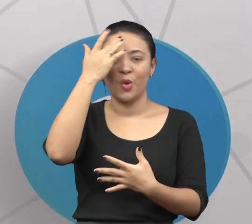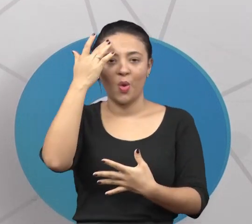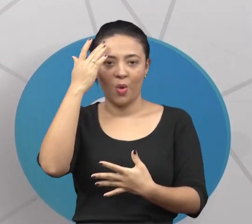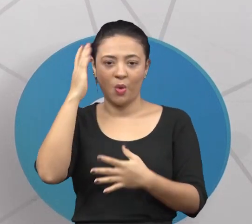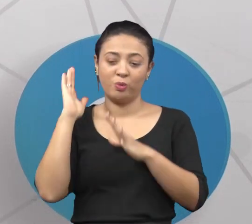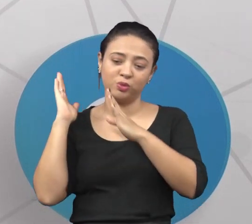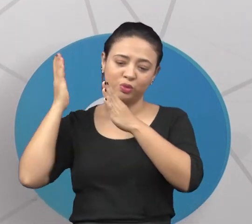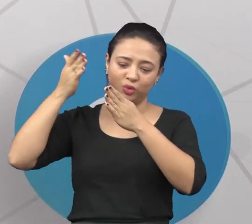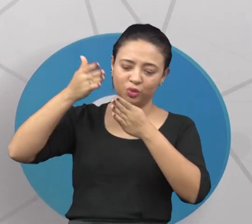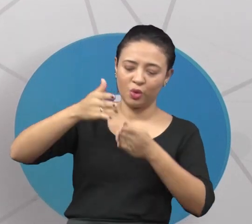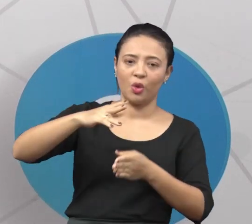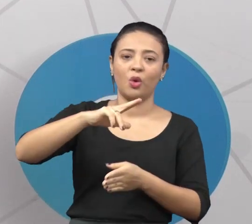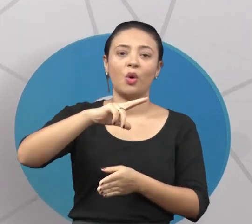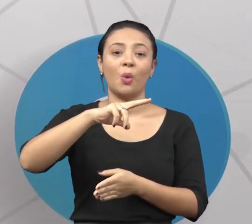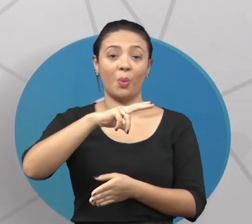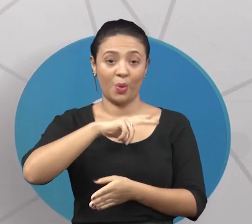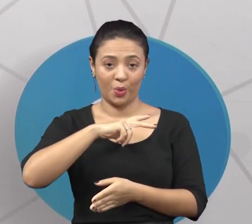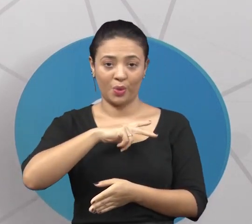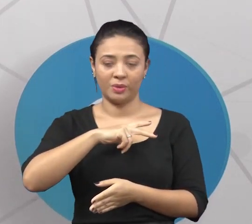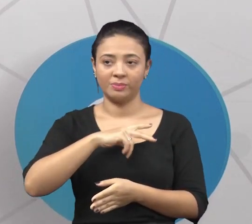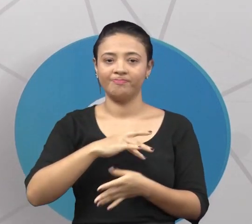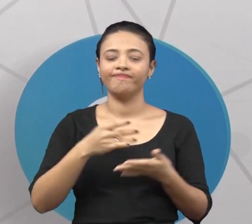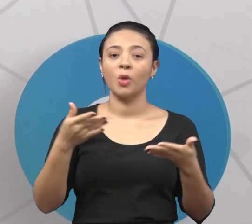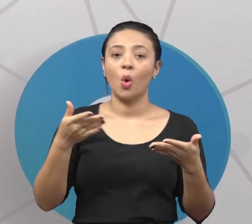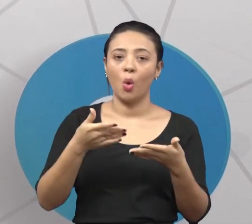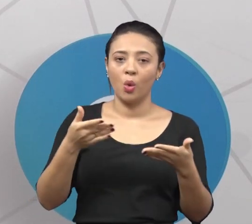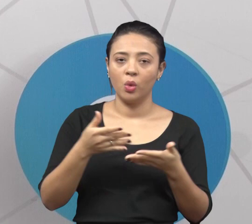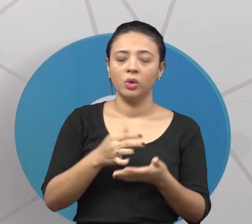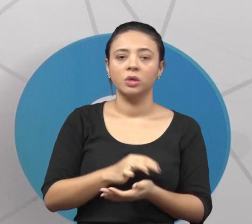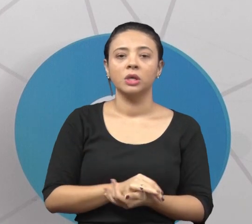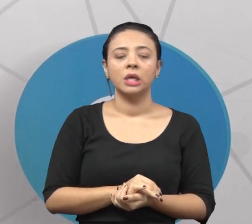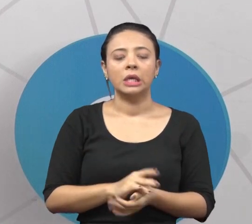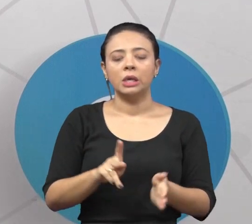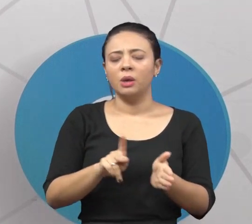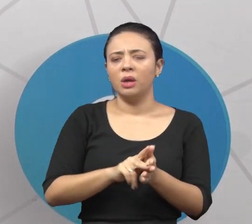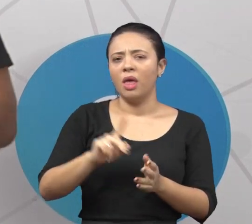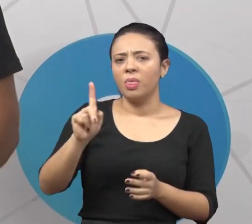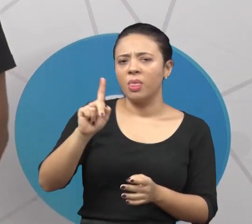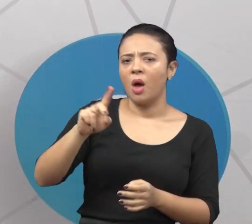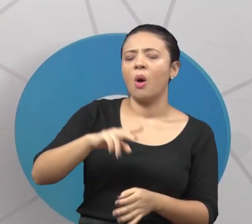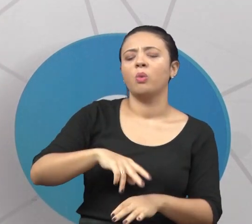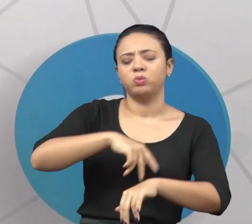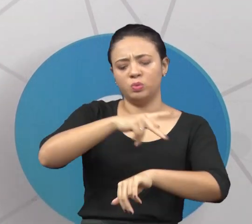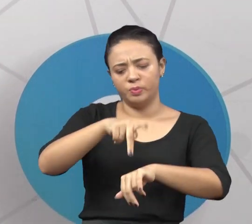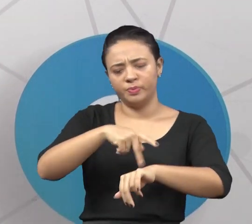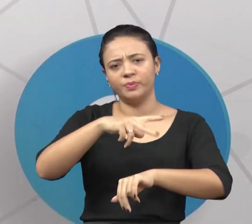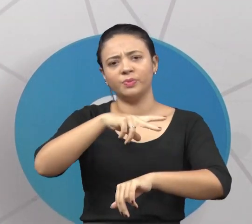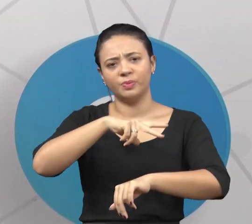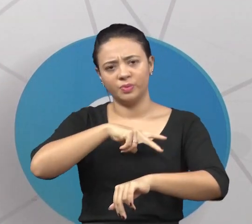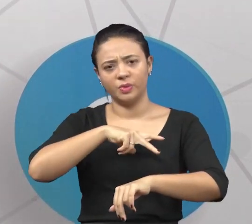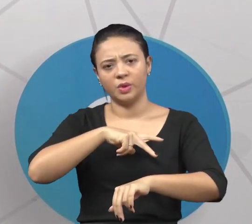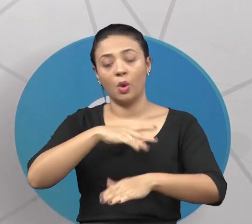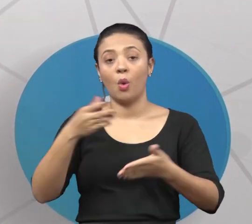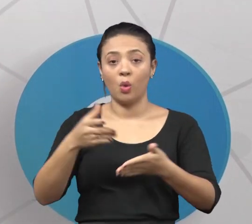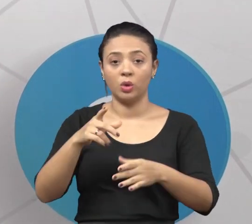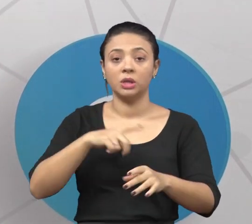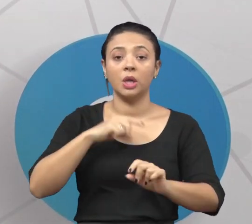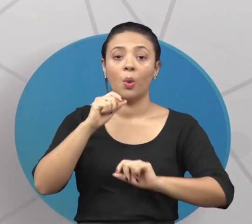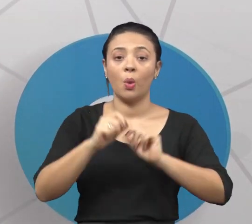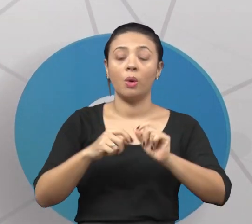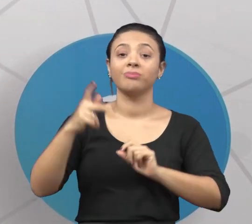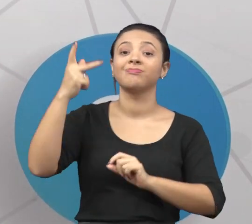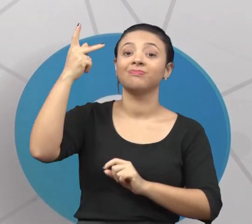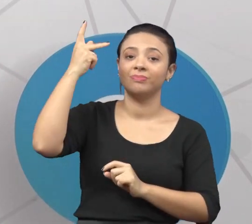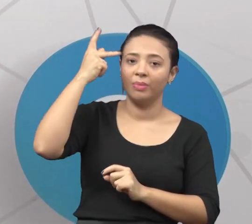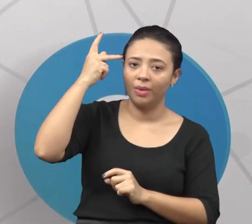Hoje, ela não está necessariamente lá a sua grande produtividade, tá, principalmente em São Paulo, ok?